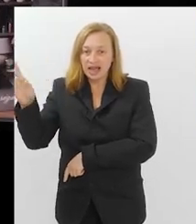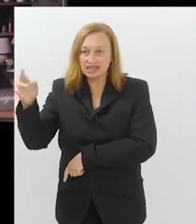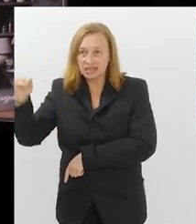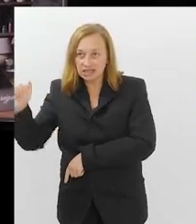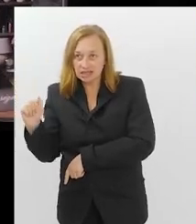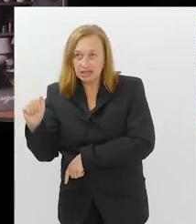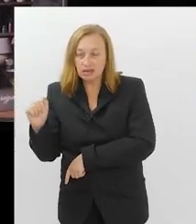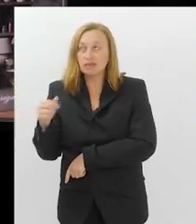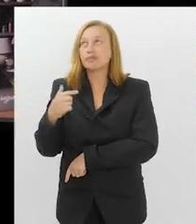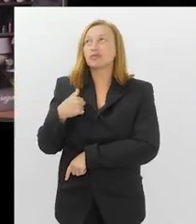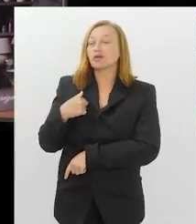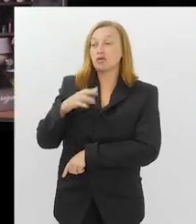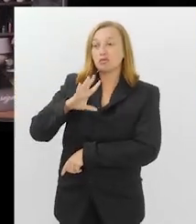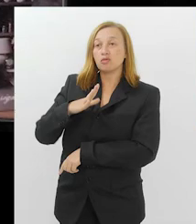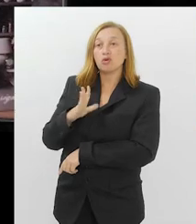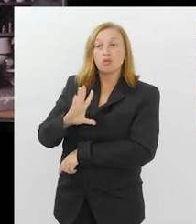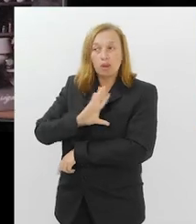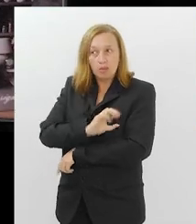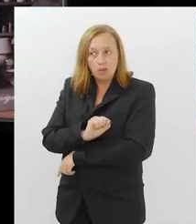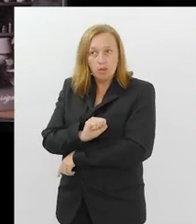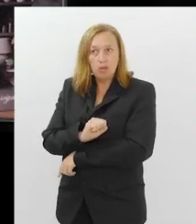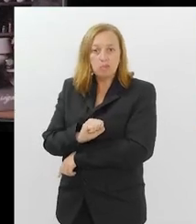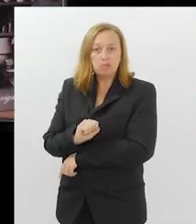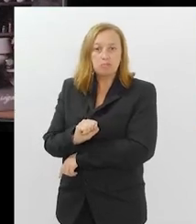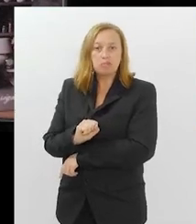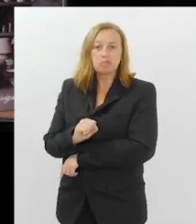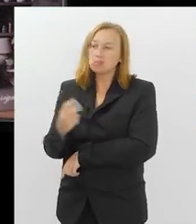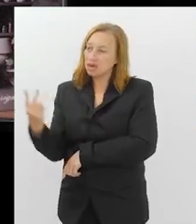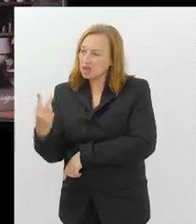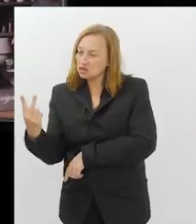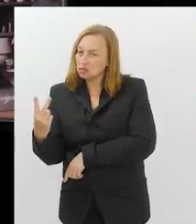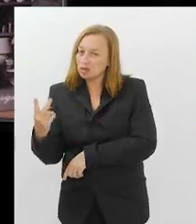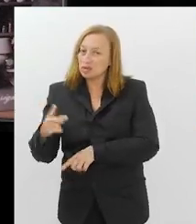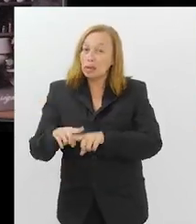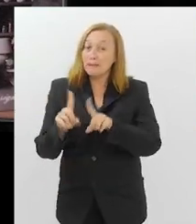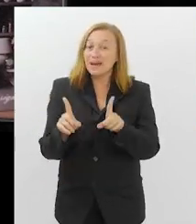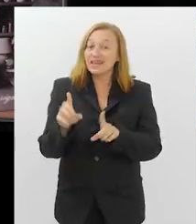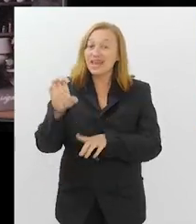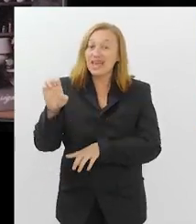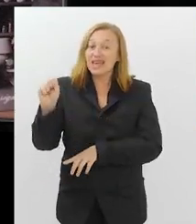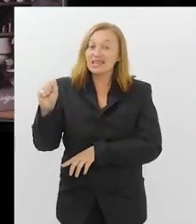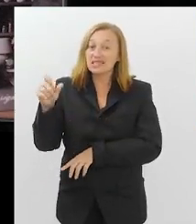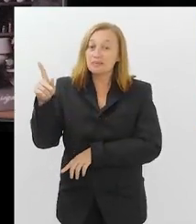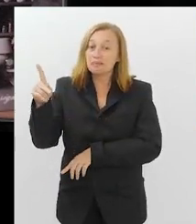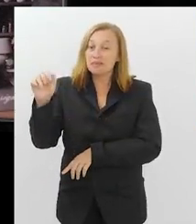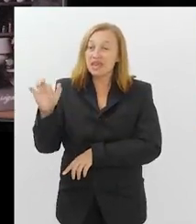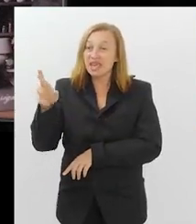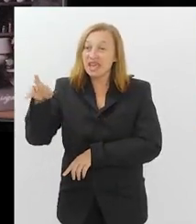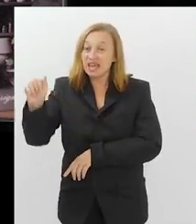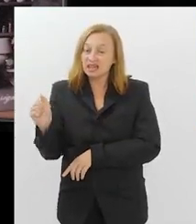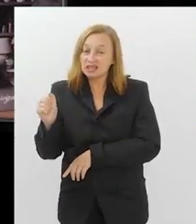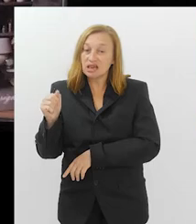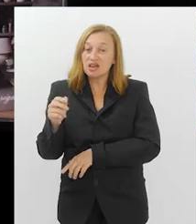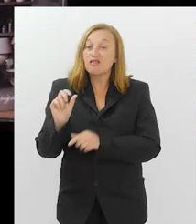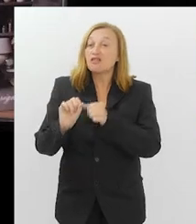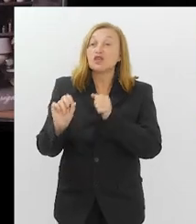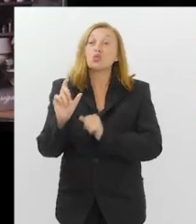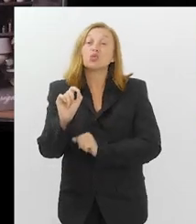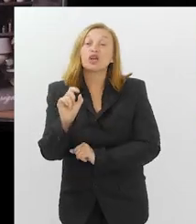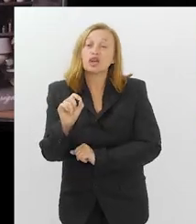e identidade também. Porque Esperança Garcia, o que ela fez por nós? Uma